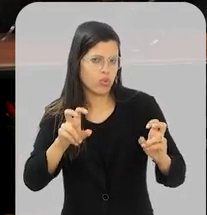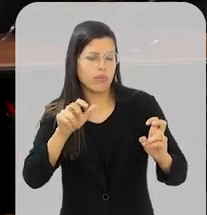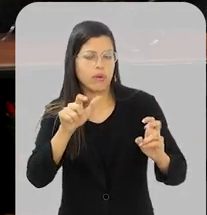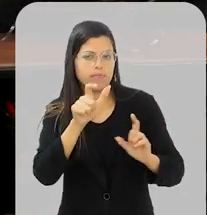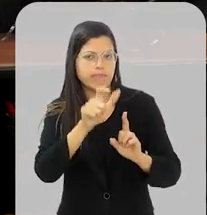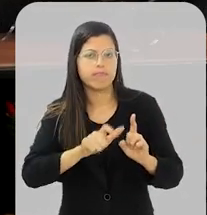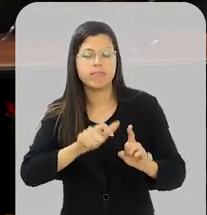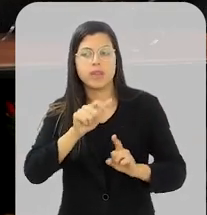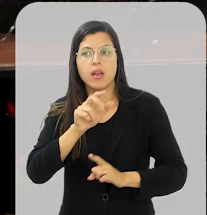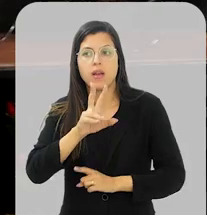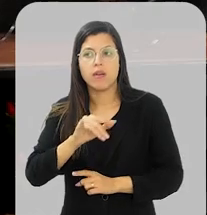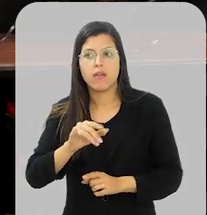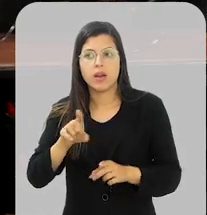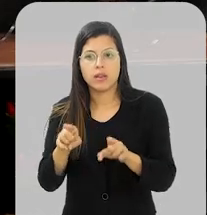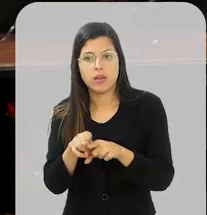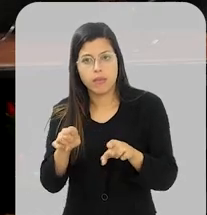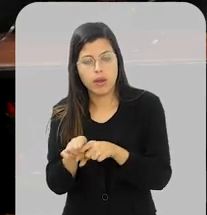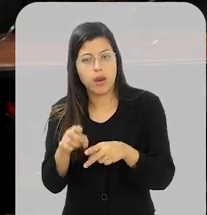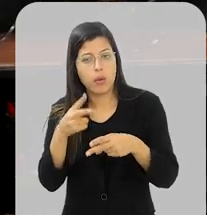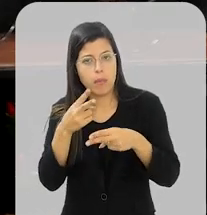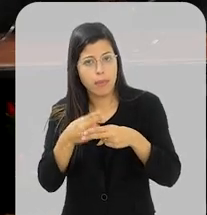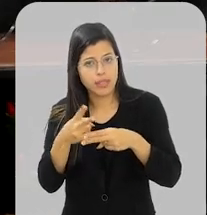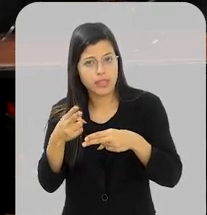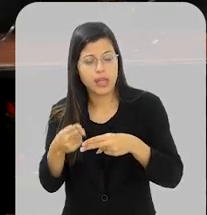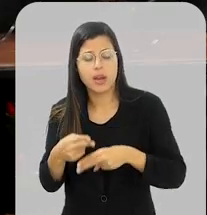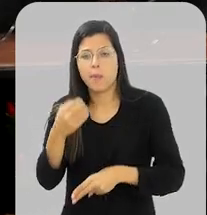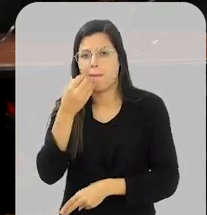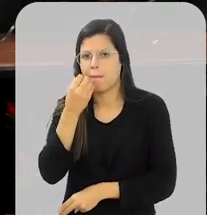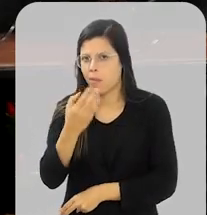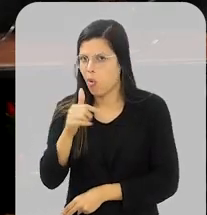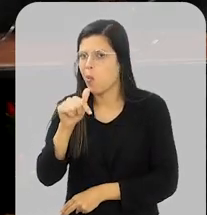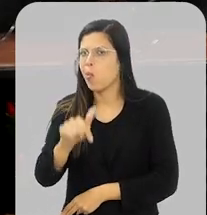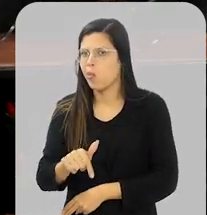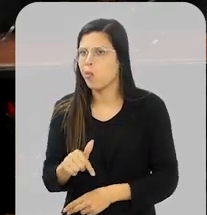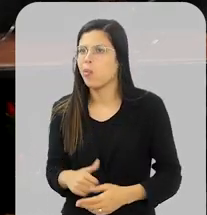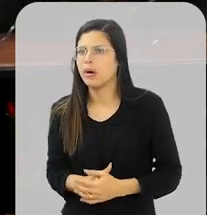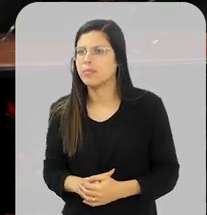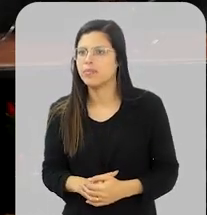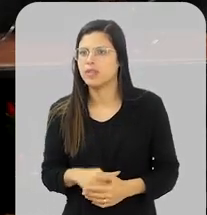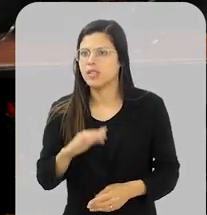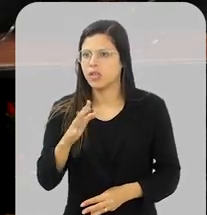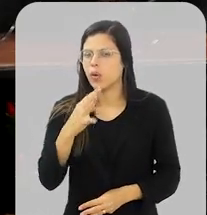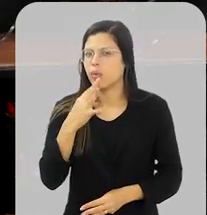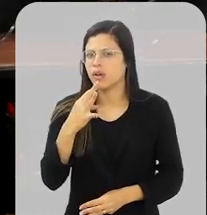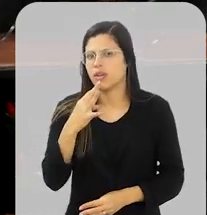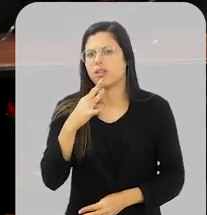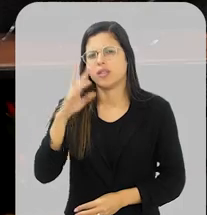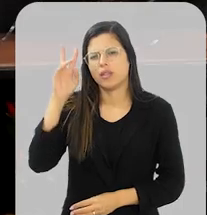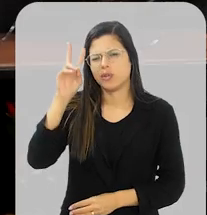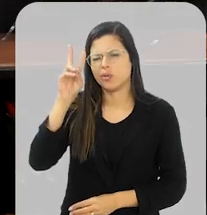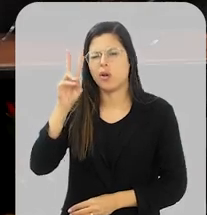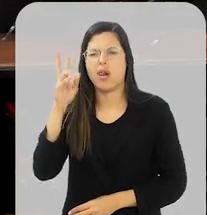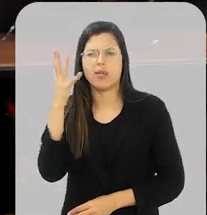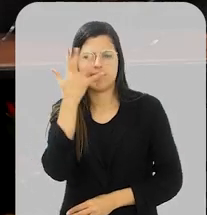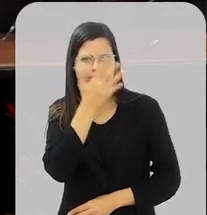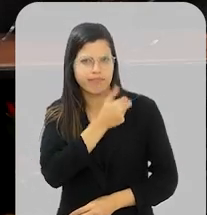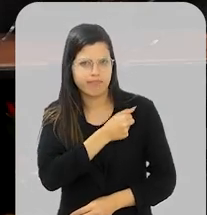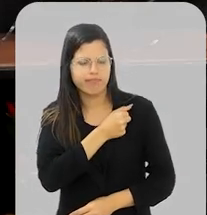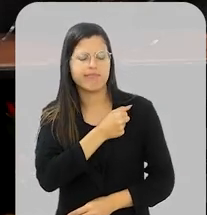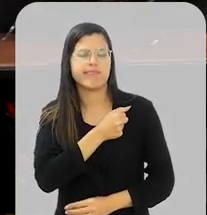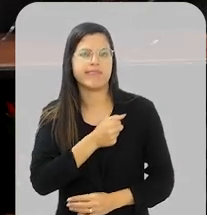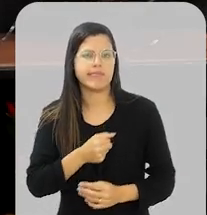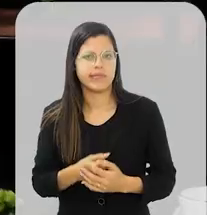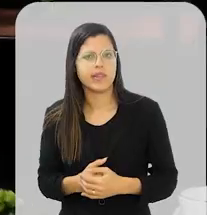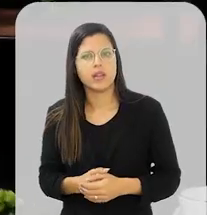a ela e vai sair um seriado muito bom sobre ela, né? A gente já conhece, é uma história linda mesmo.